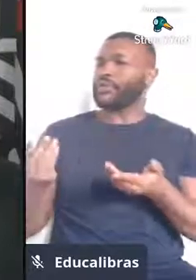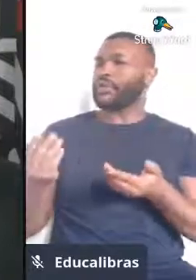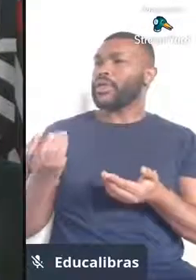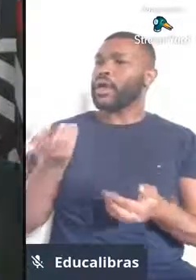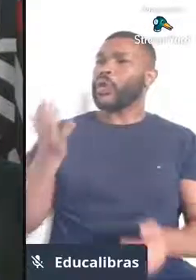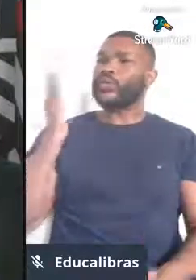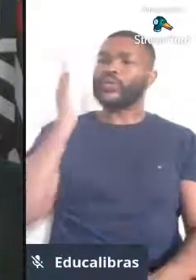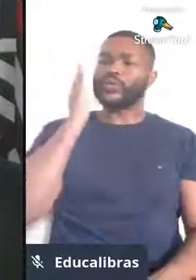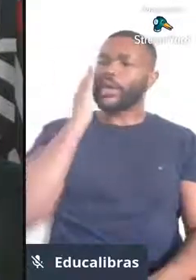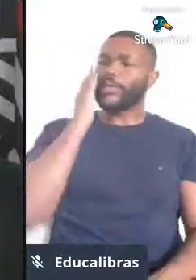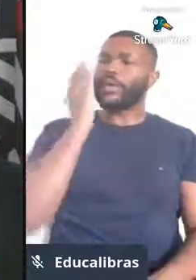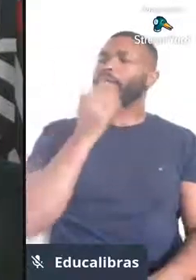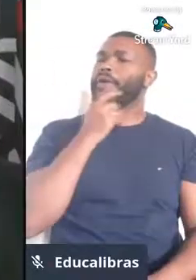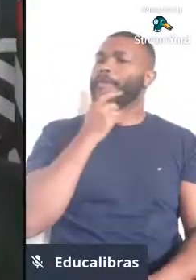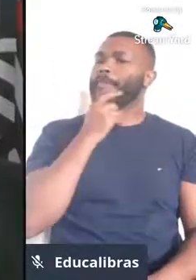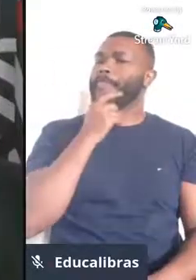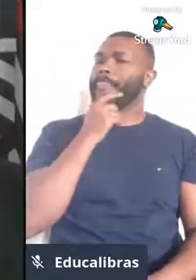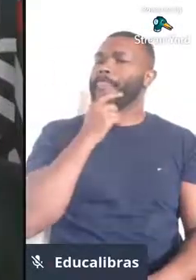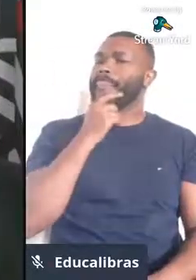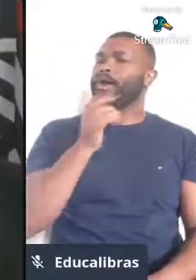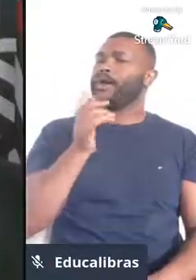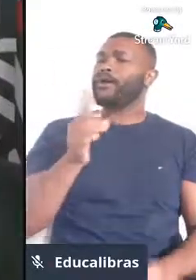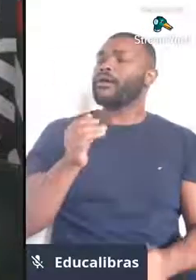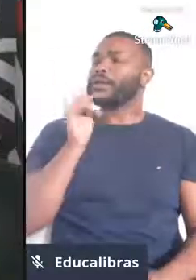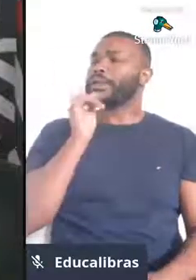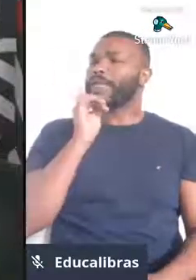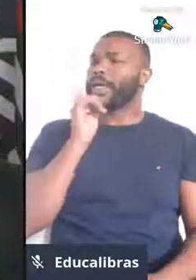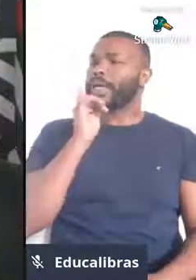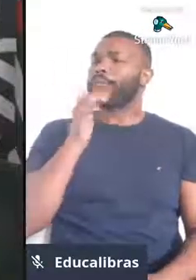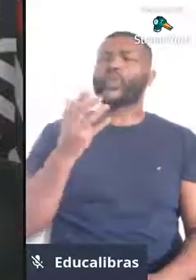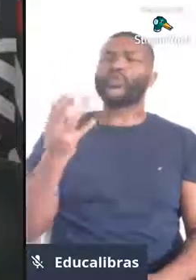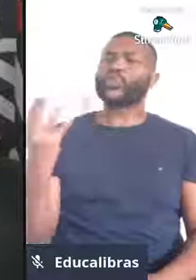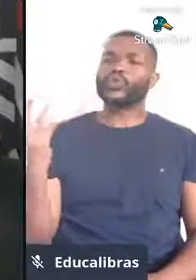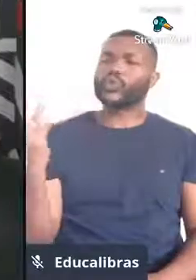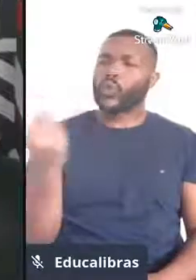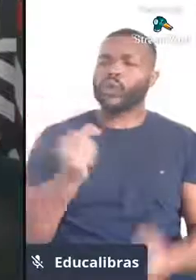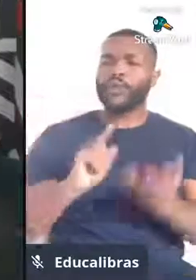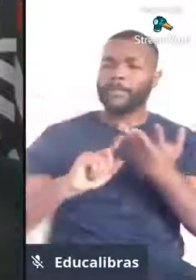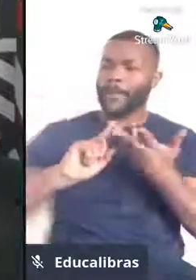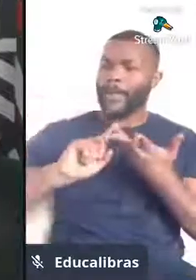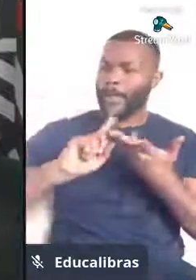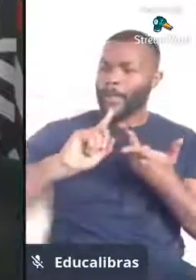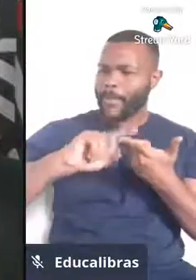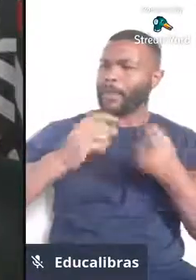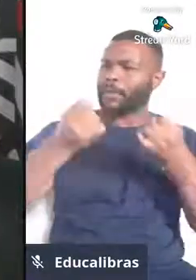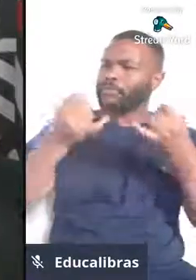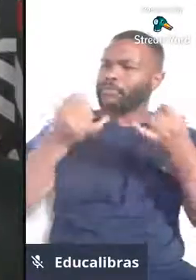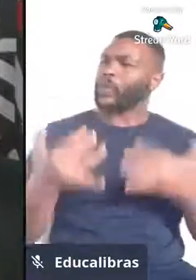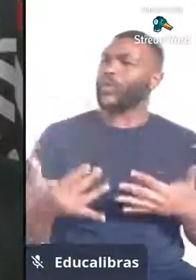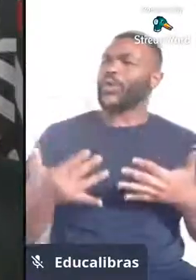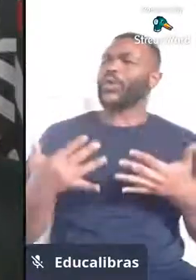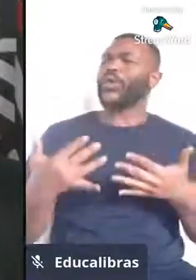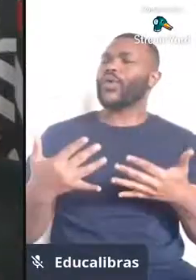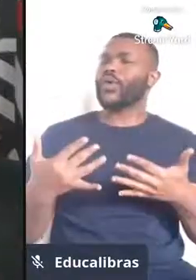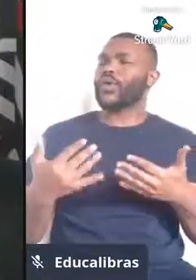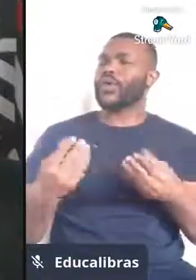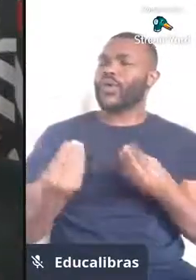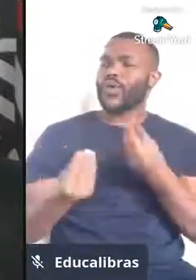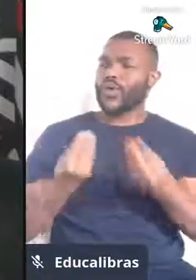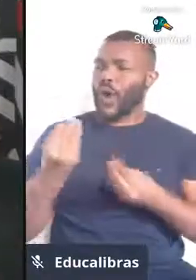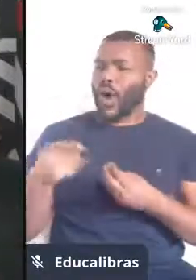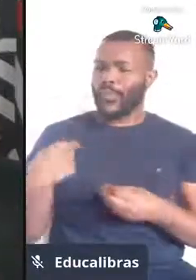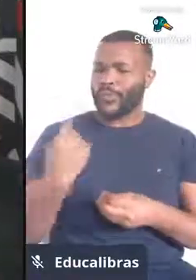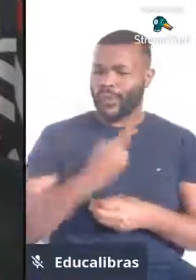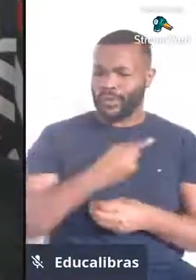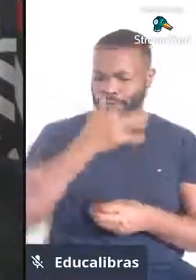seja, pensando em todas essas atividades que você falou, como que nós nos